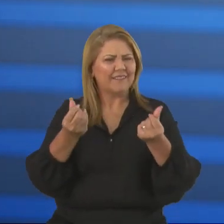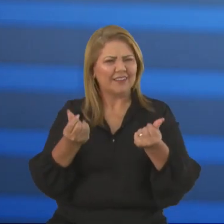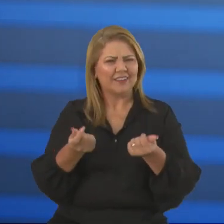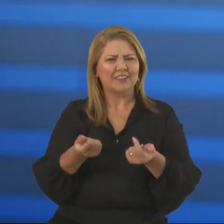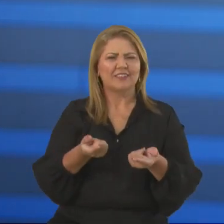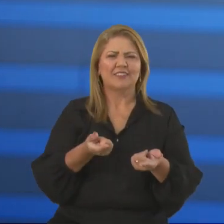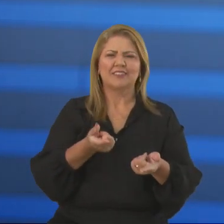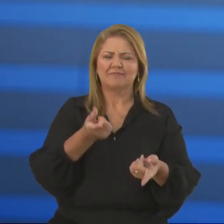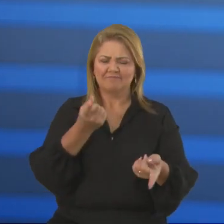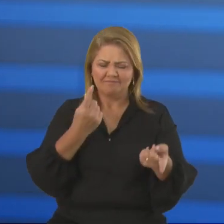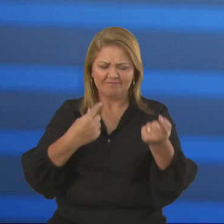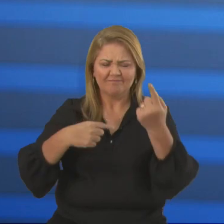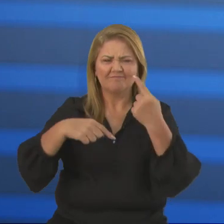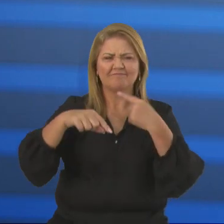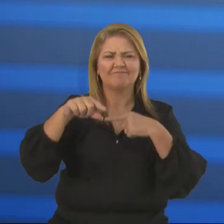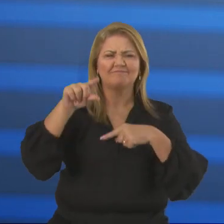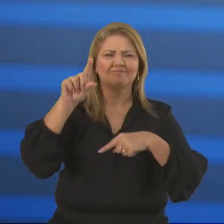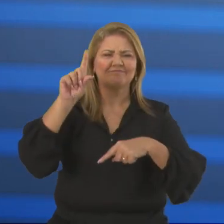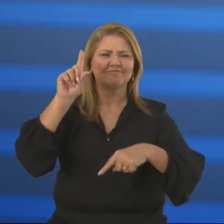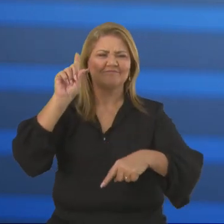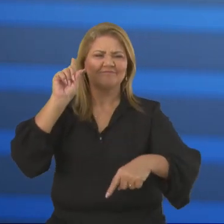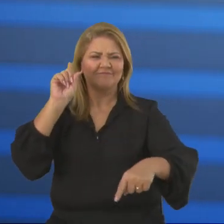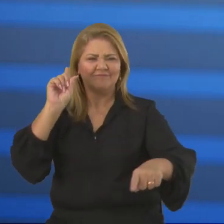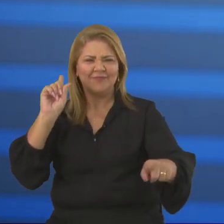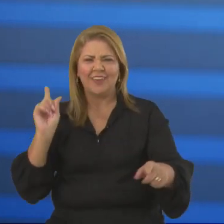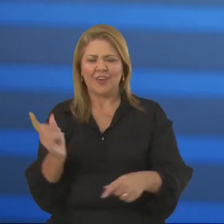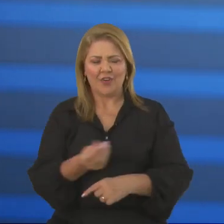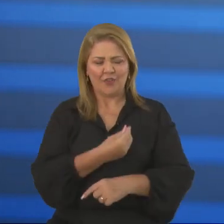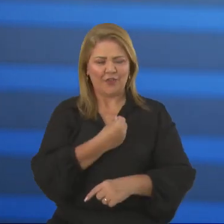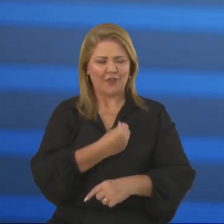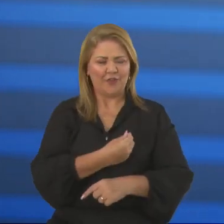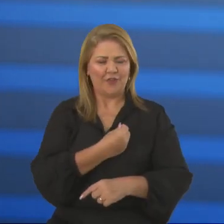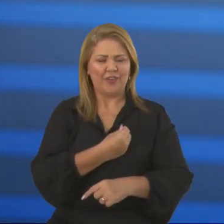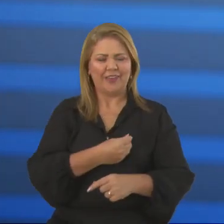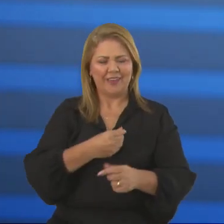desatou nós, vai viver só.